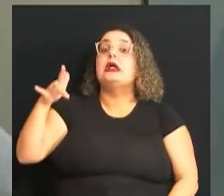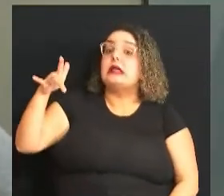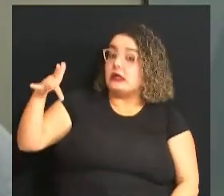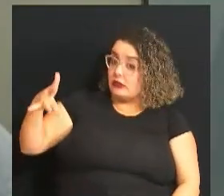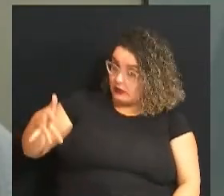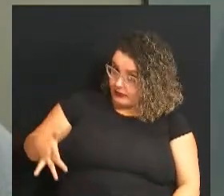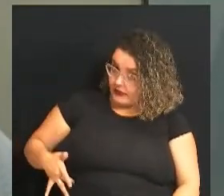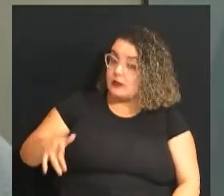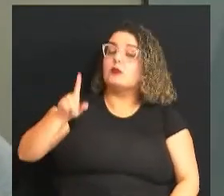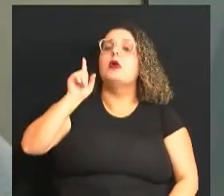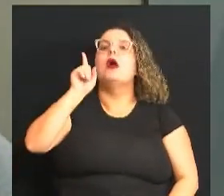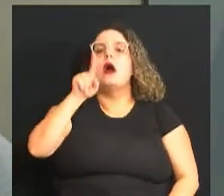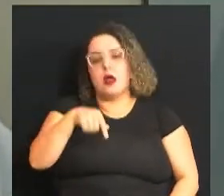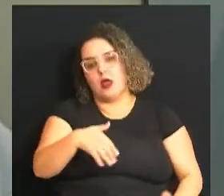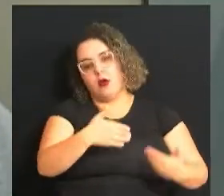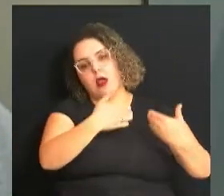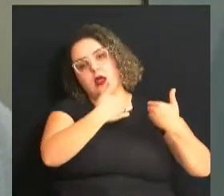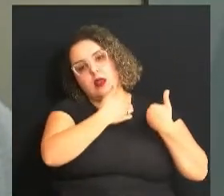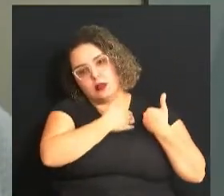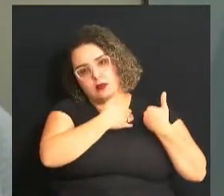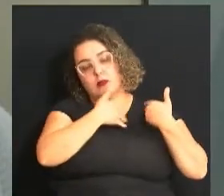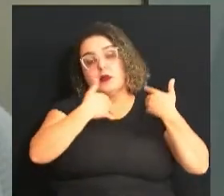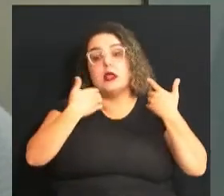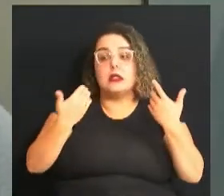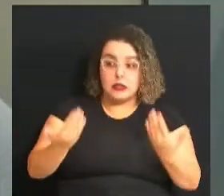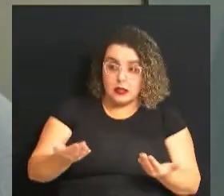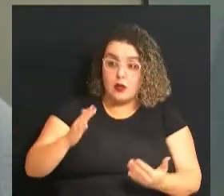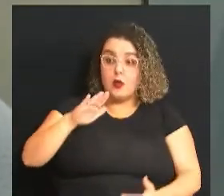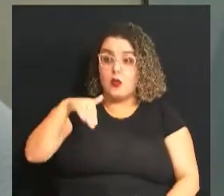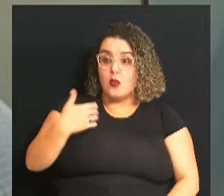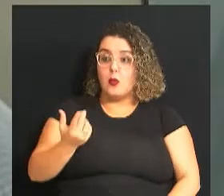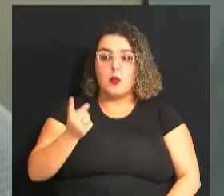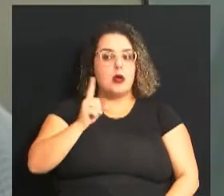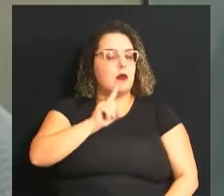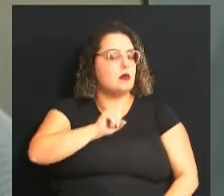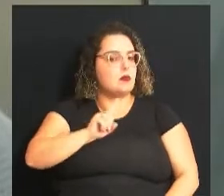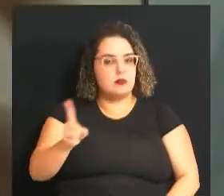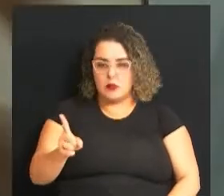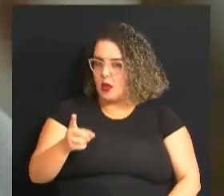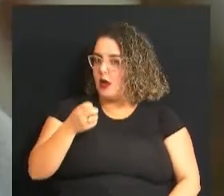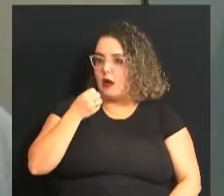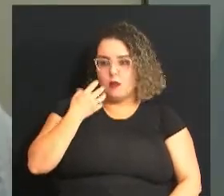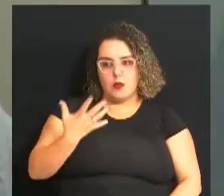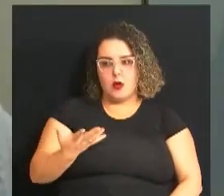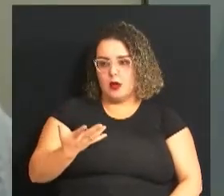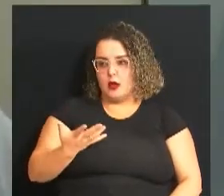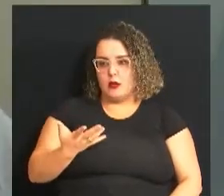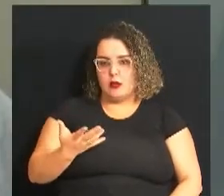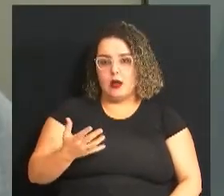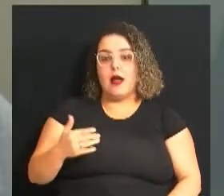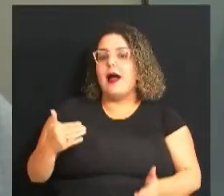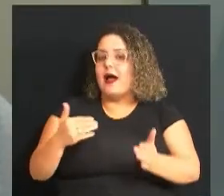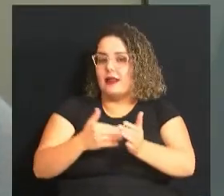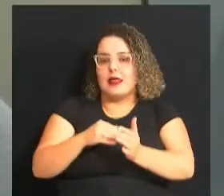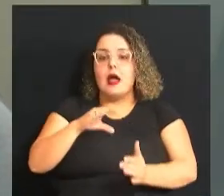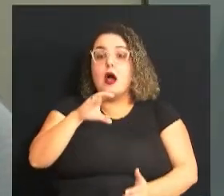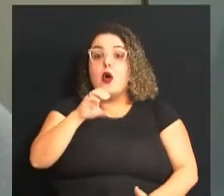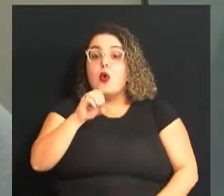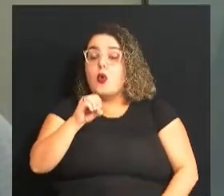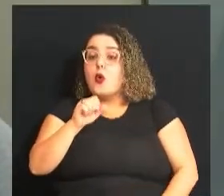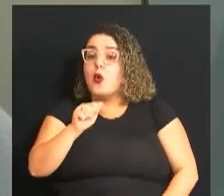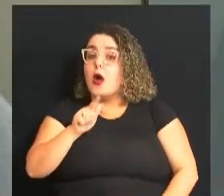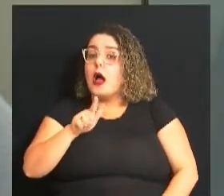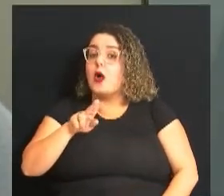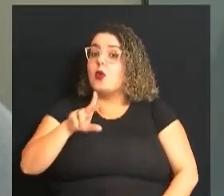grande responsável. Então, quando ele não está funcionando, até a coagulação, desculpa, que é tão importante.